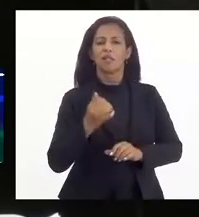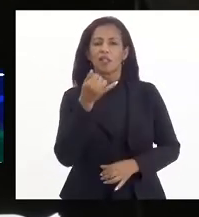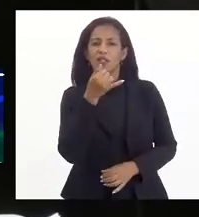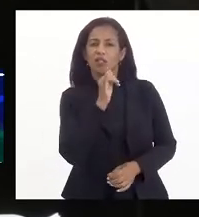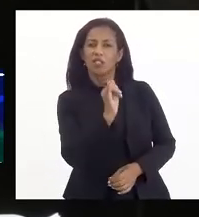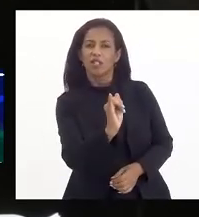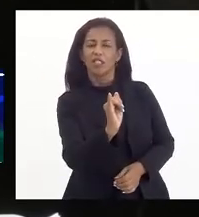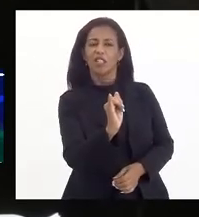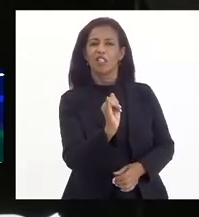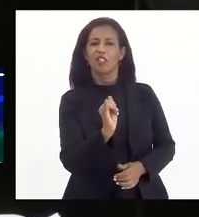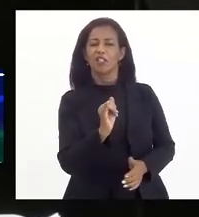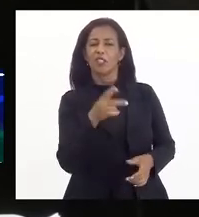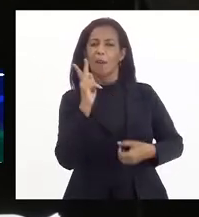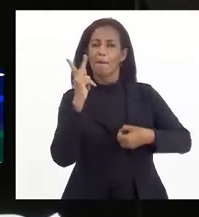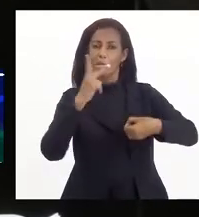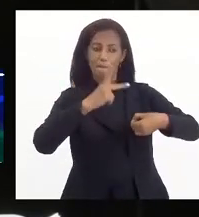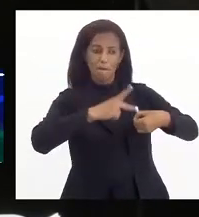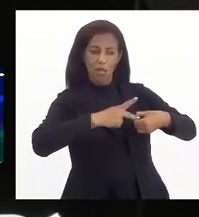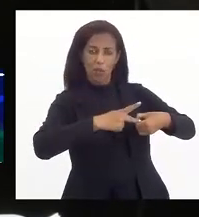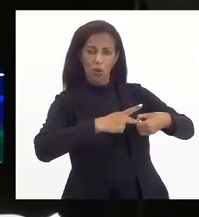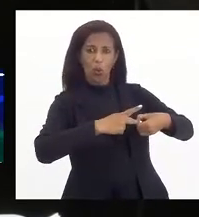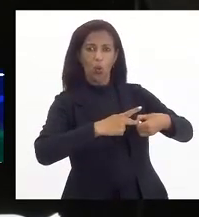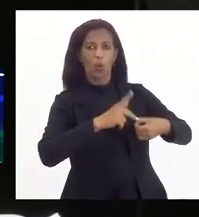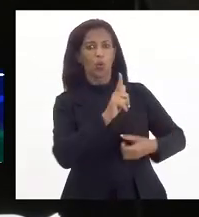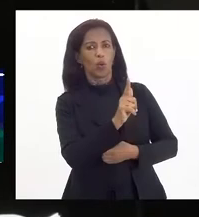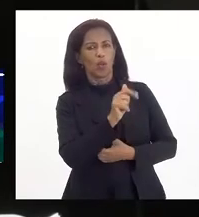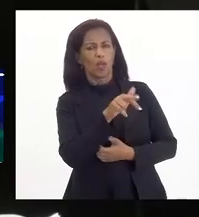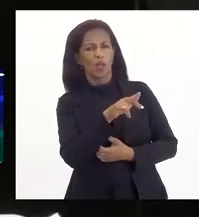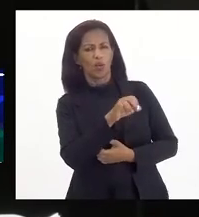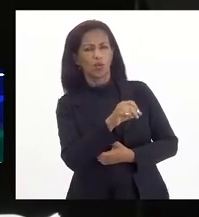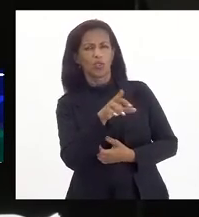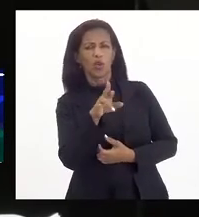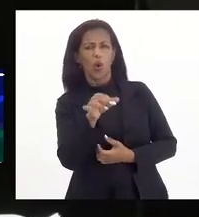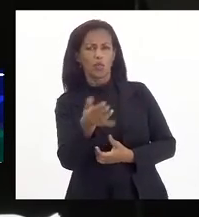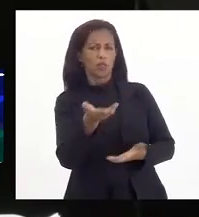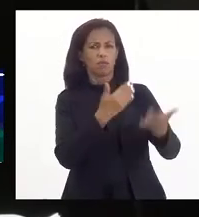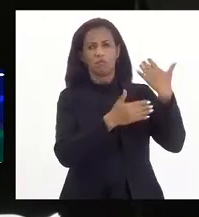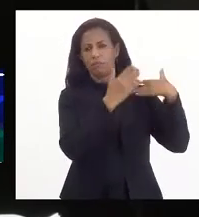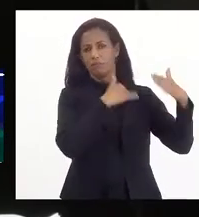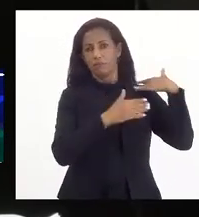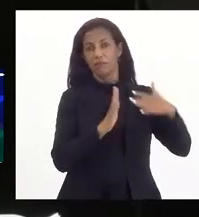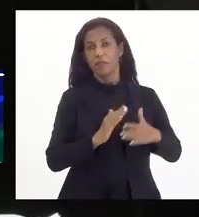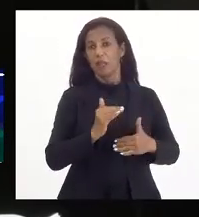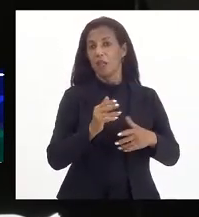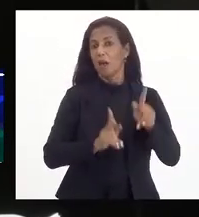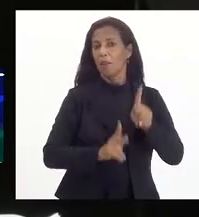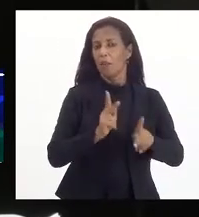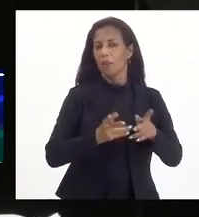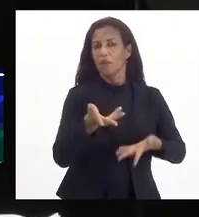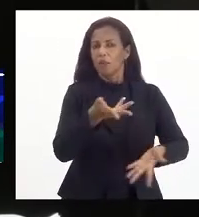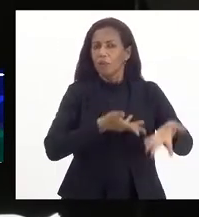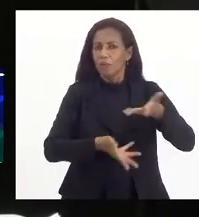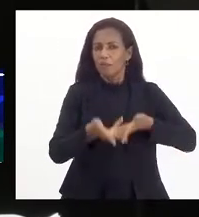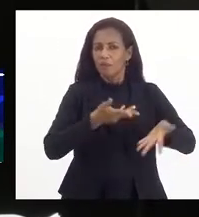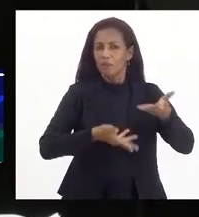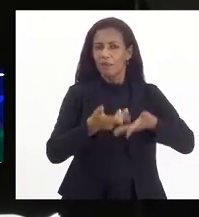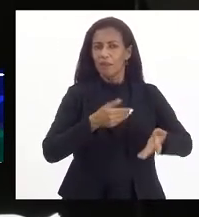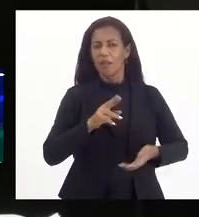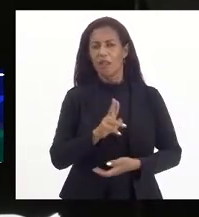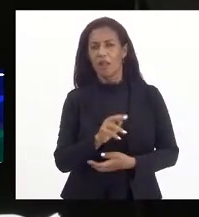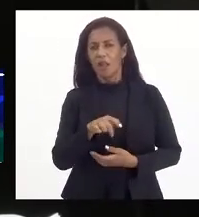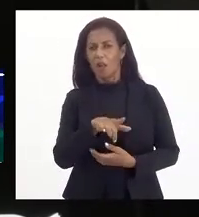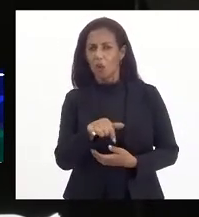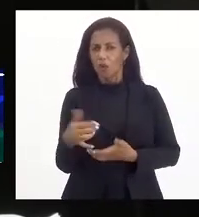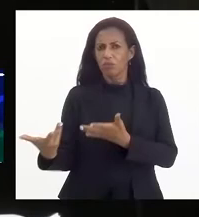industrial naval e petróleo do governo garotinho Rosinha da época desde então a população participou desde o início o Enzo foi